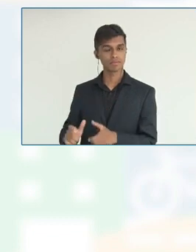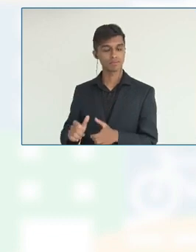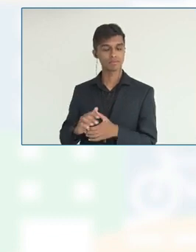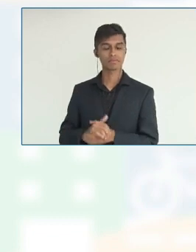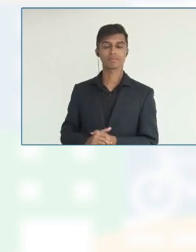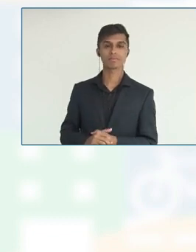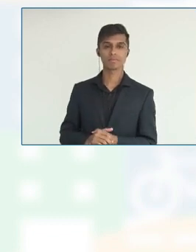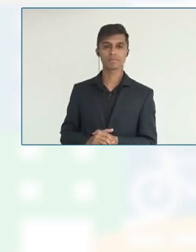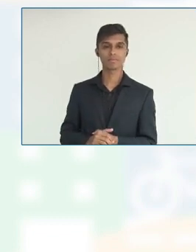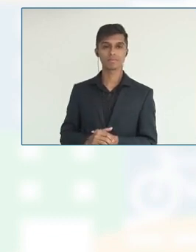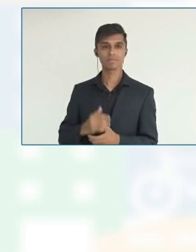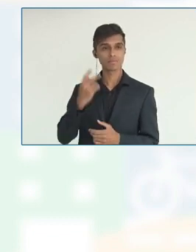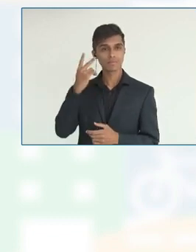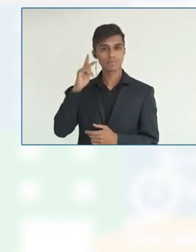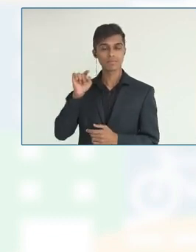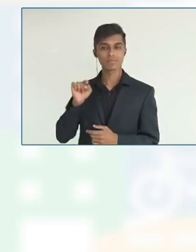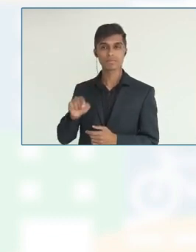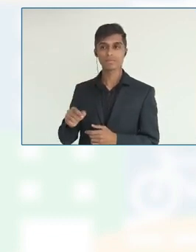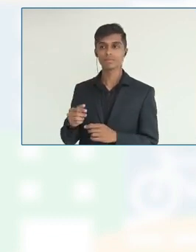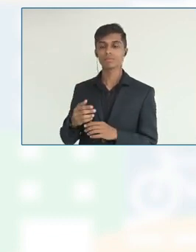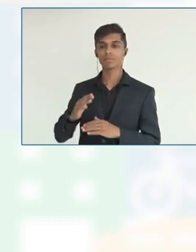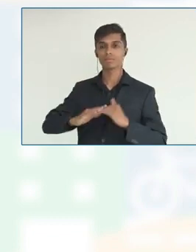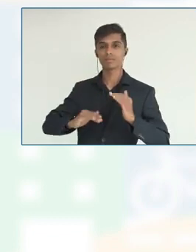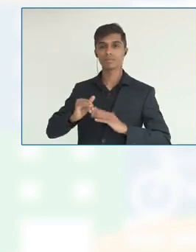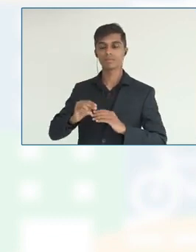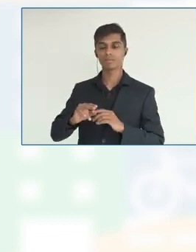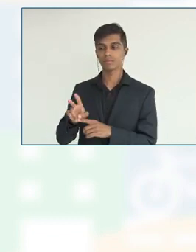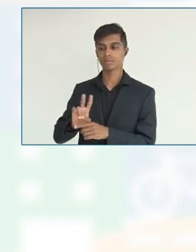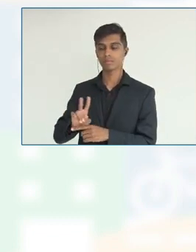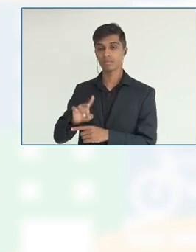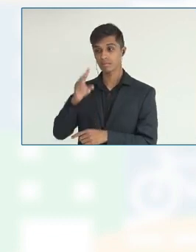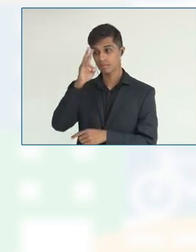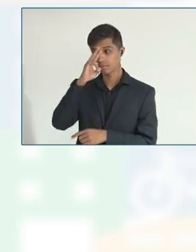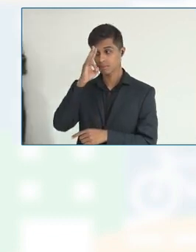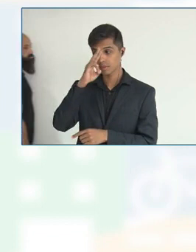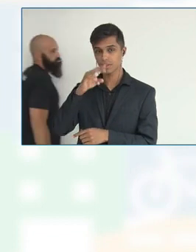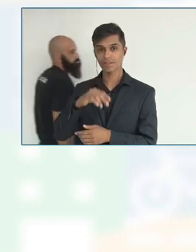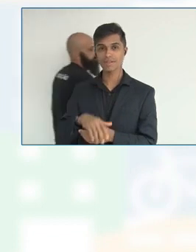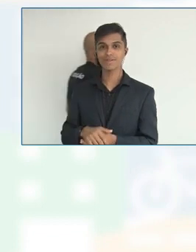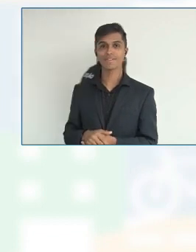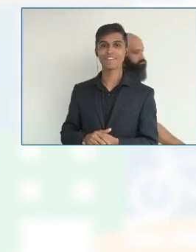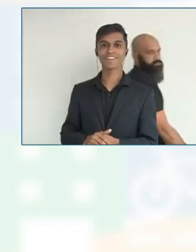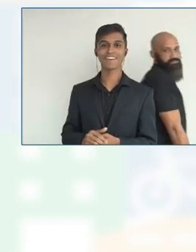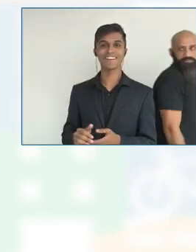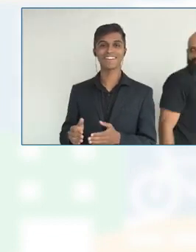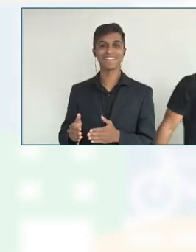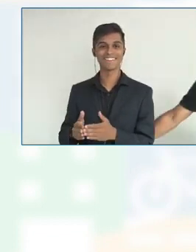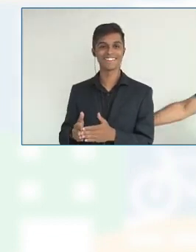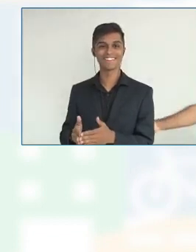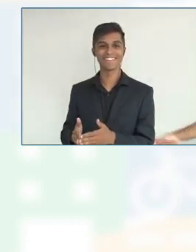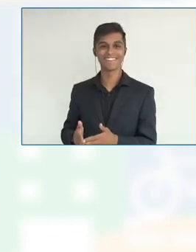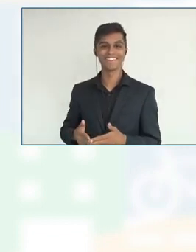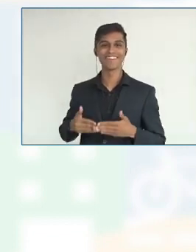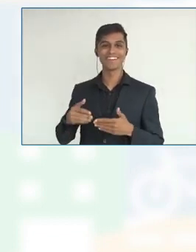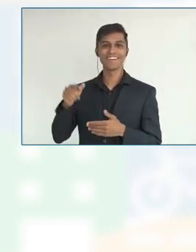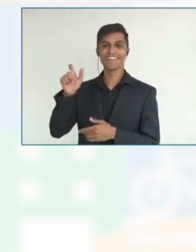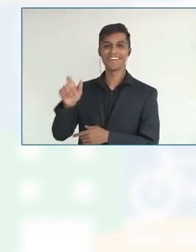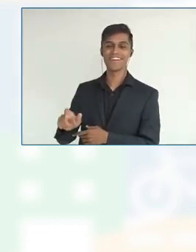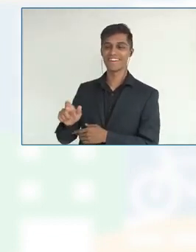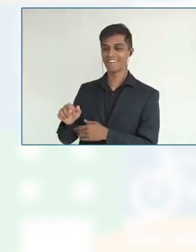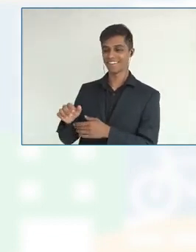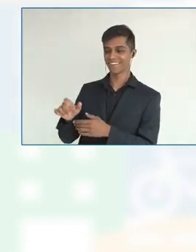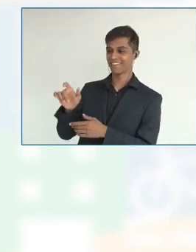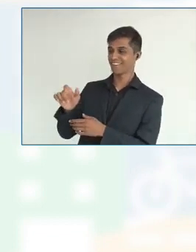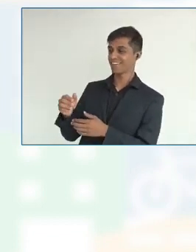né, para aqueles profissionais de vigilância, né? Lembrando, como eu já mencionei para vocês, nas unidades de vigilância em saúde, nas coordenadorias de